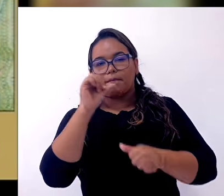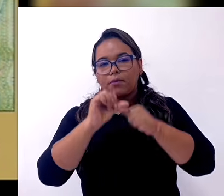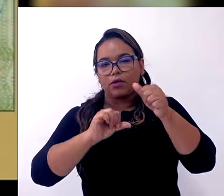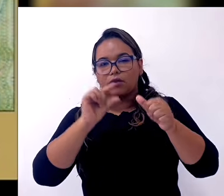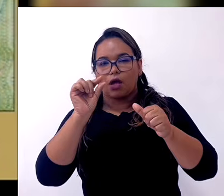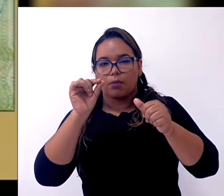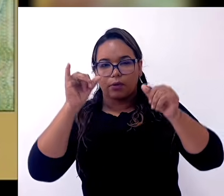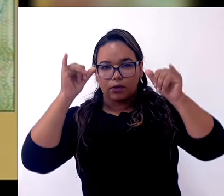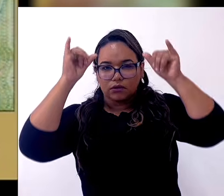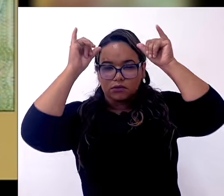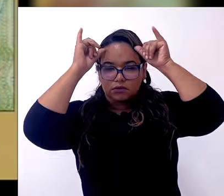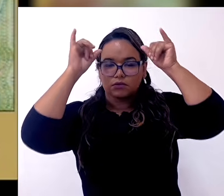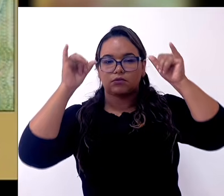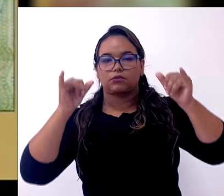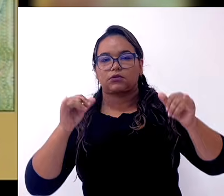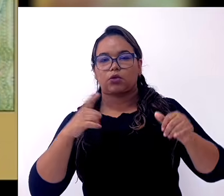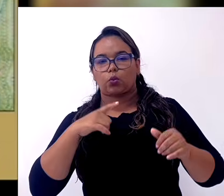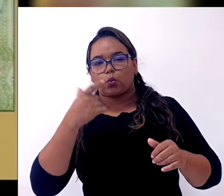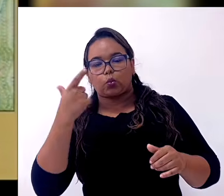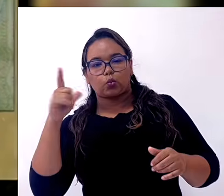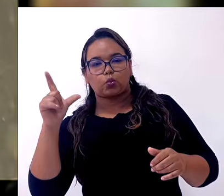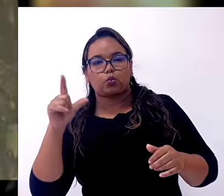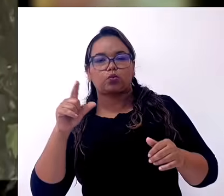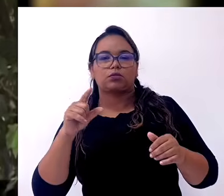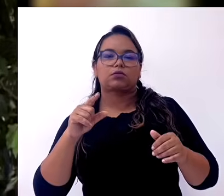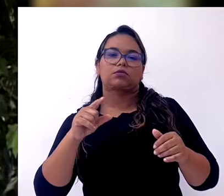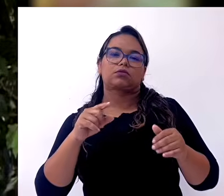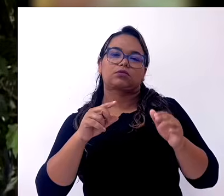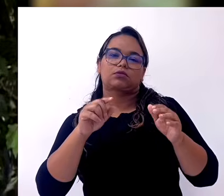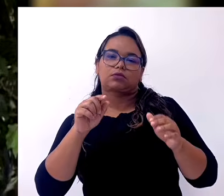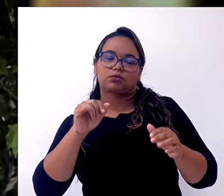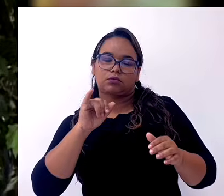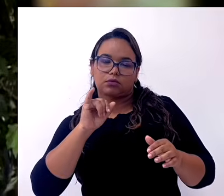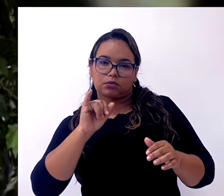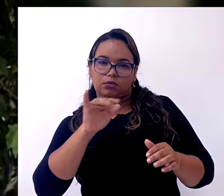E o significado disso aqui eu prefiro não dizer.